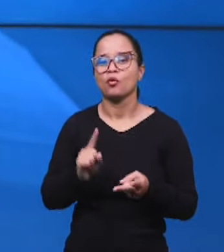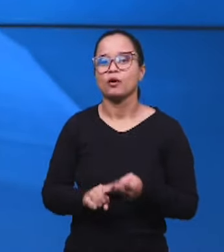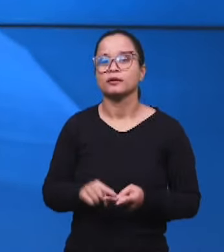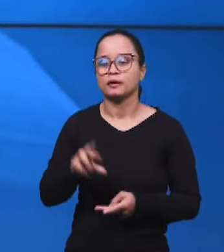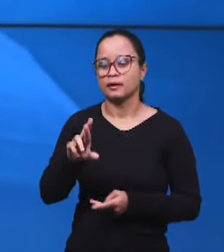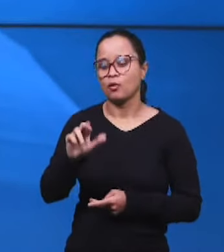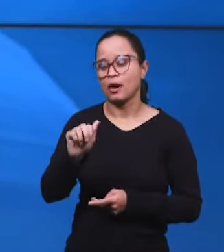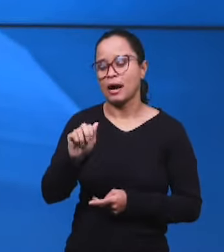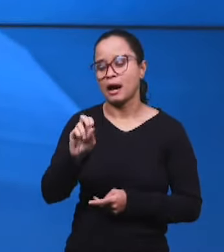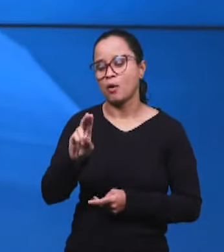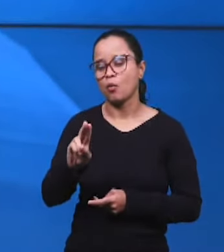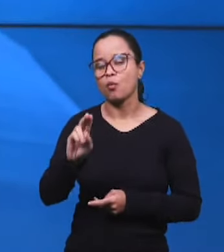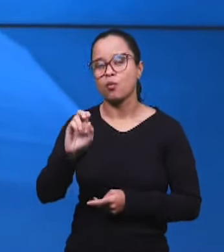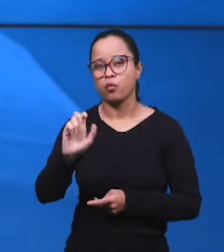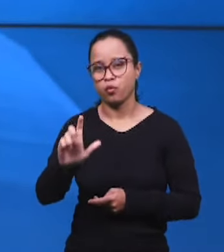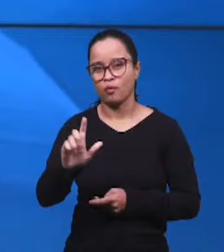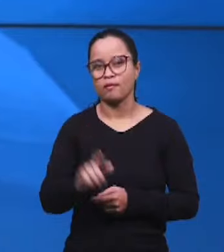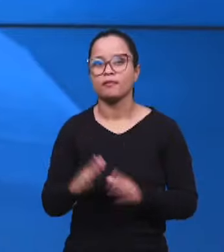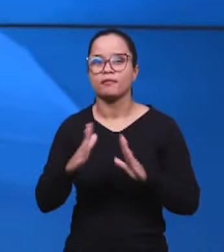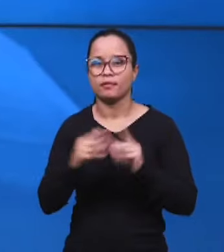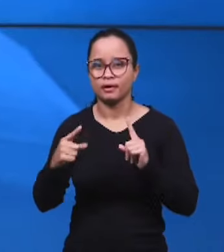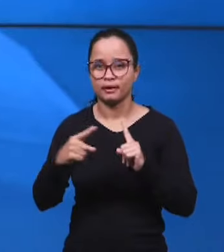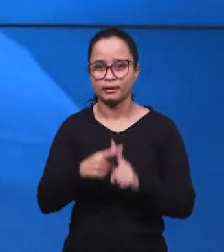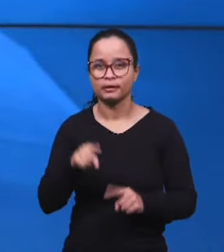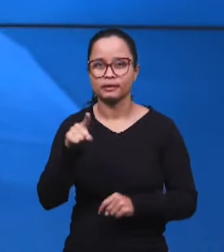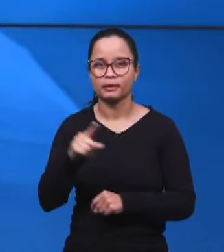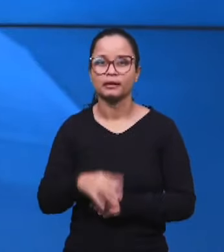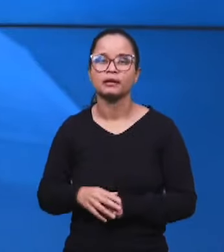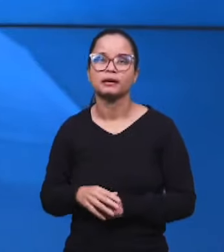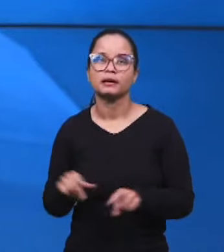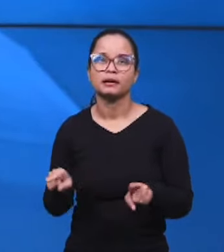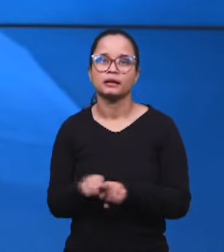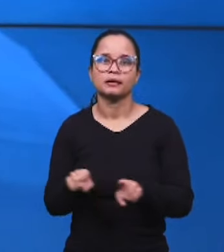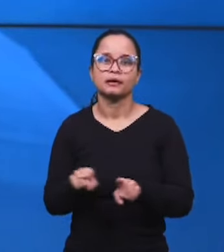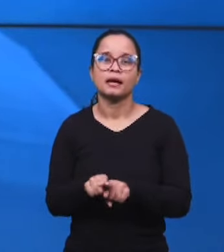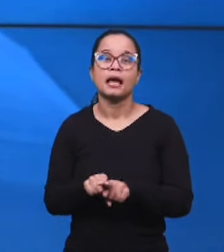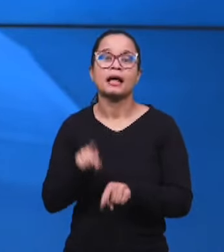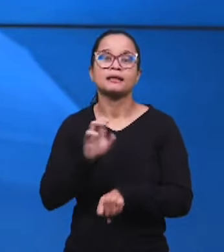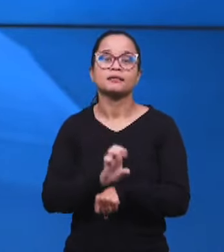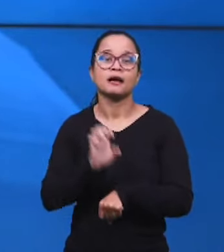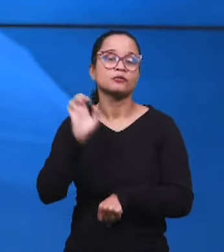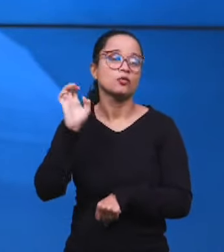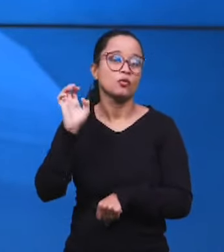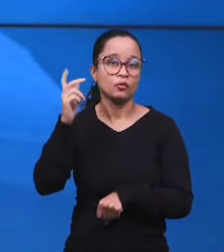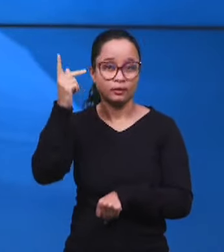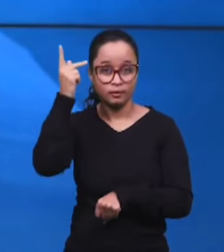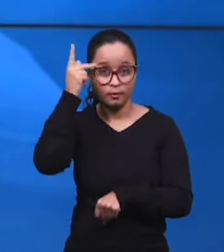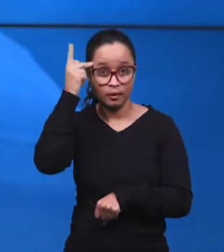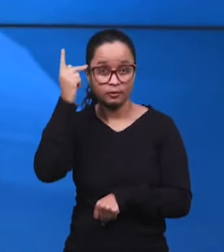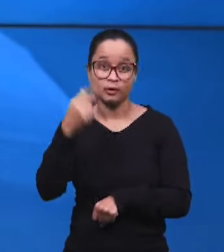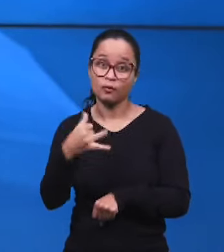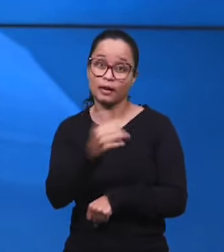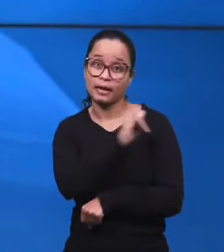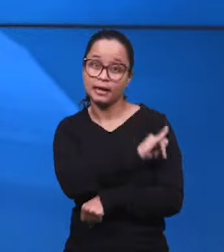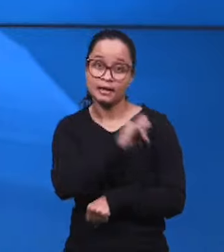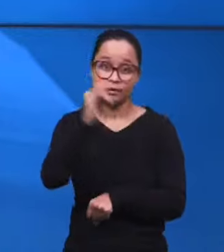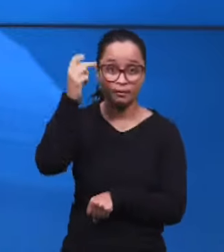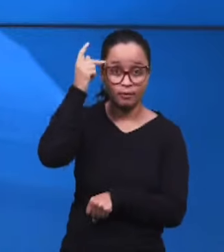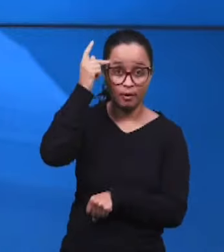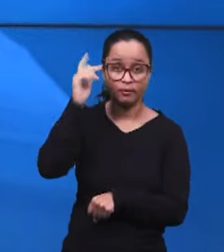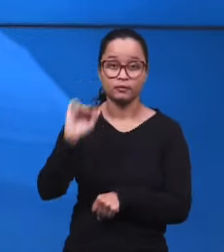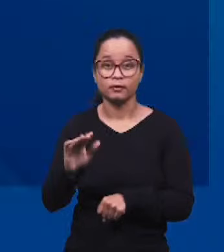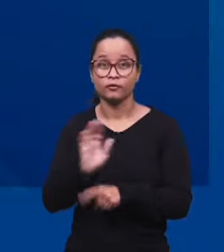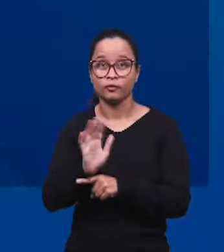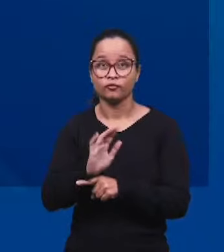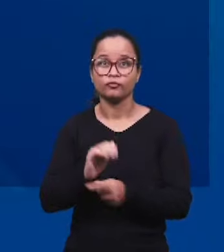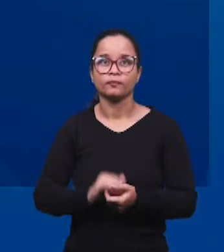Raul. O Raul também, ele é da nossa igreja lá em Registro, no estado de São Paulo, Rio de Janeiro e São Paulo. Vamos então aos dois vídeos em